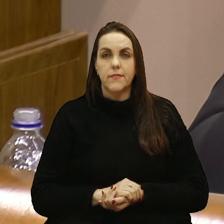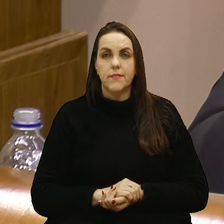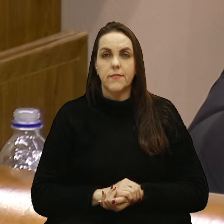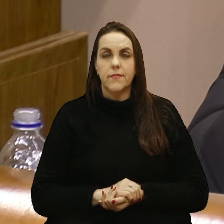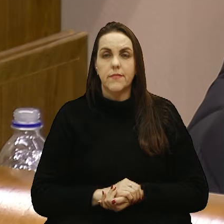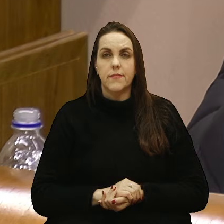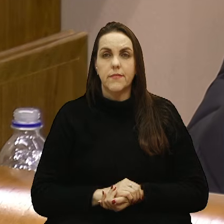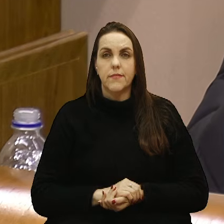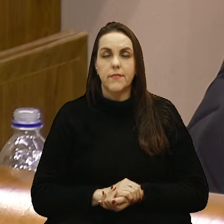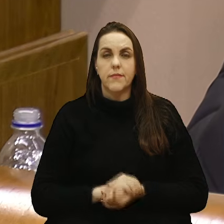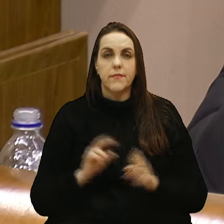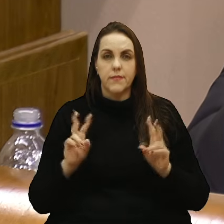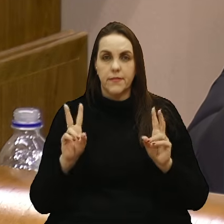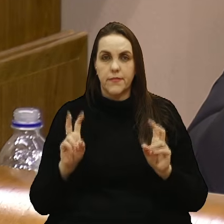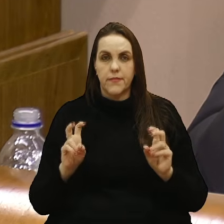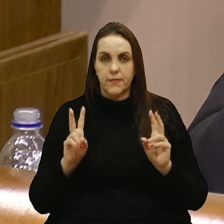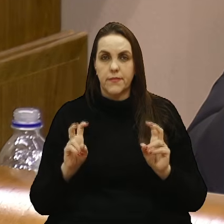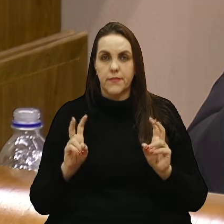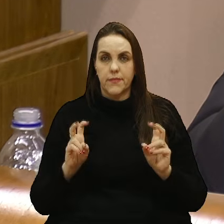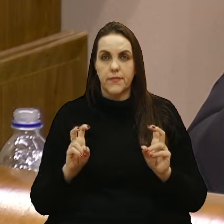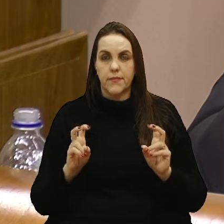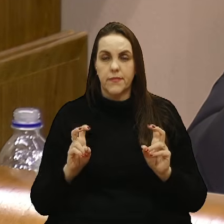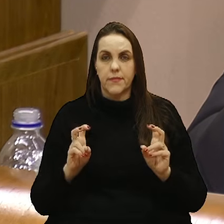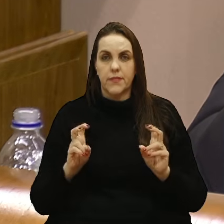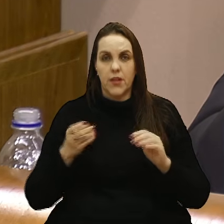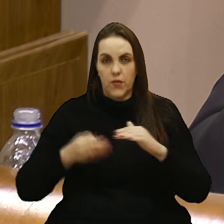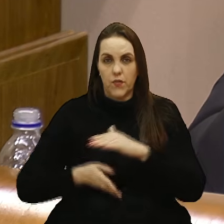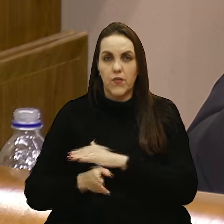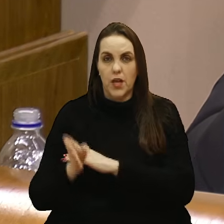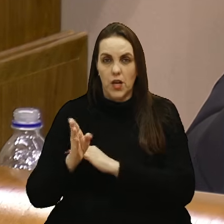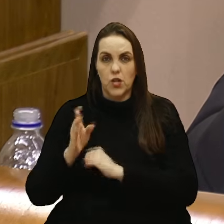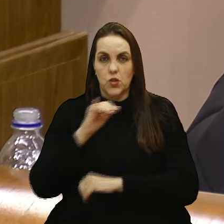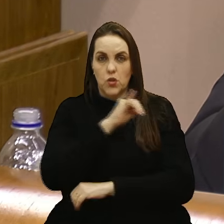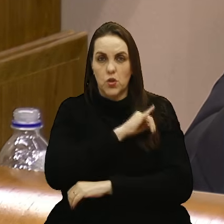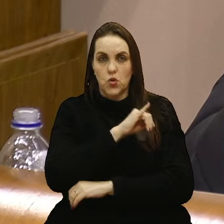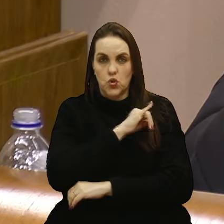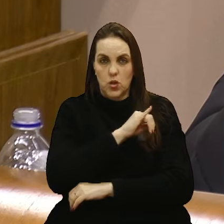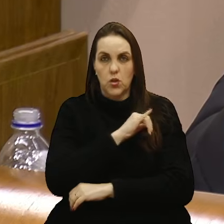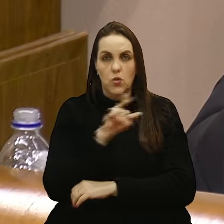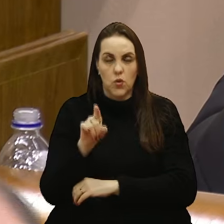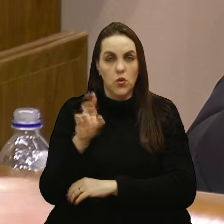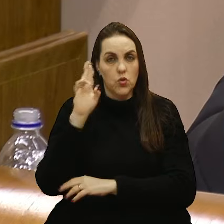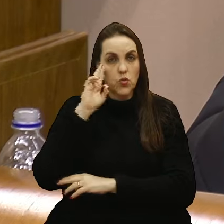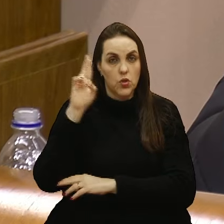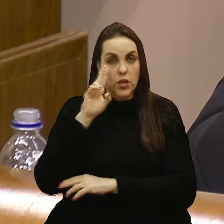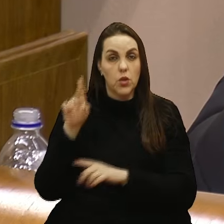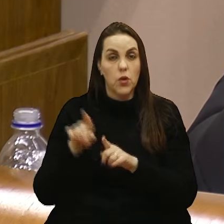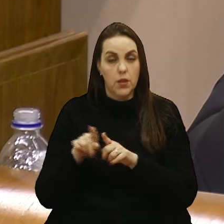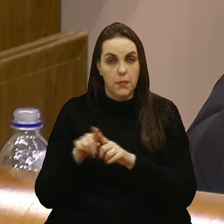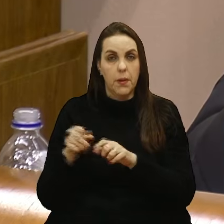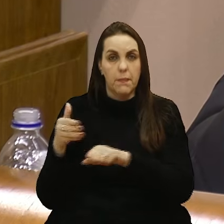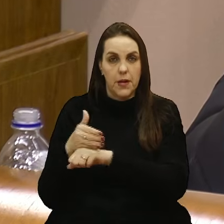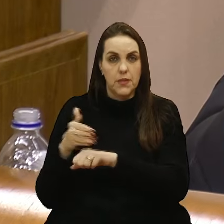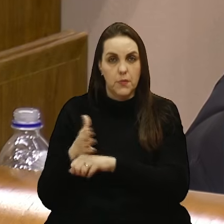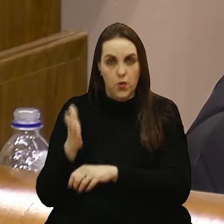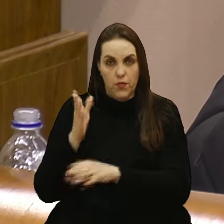Bom, sobre a viagem que fizeram por Rio, o nosso diretor participou disso,